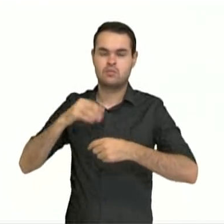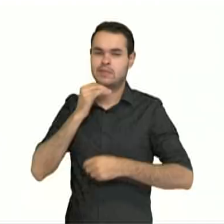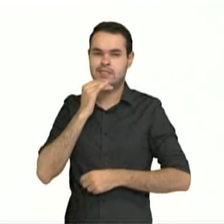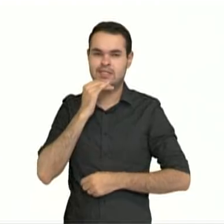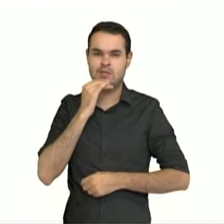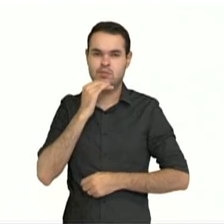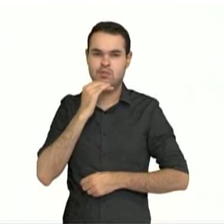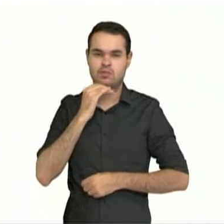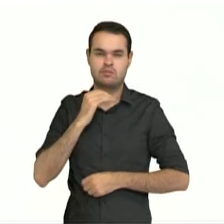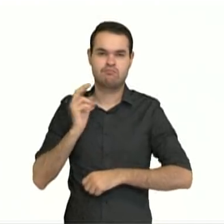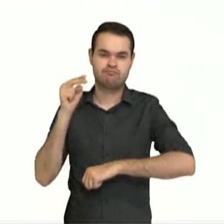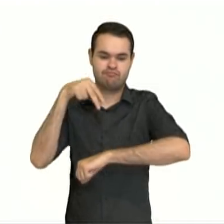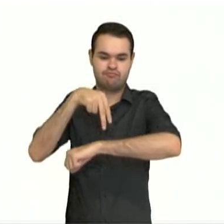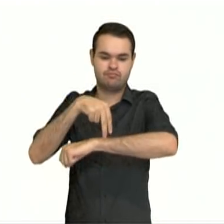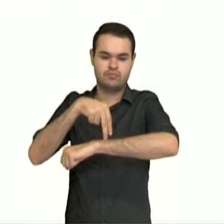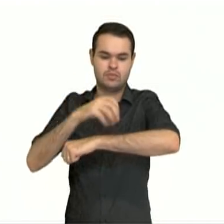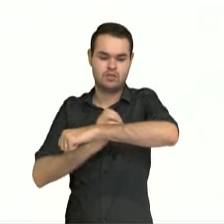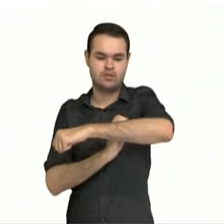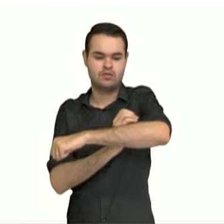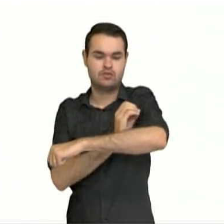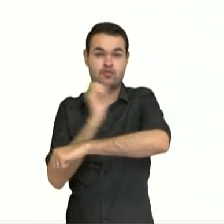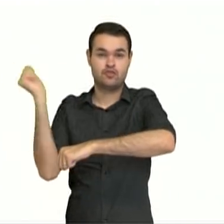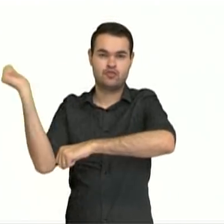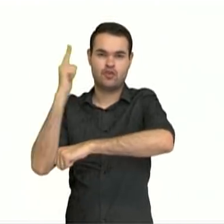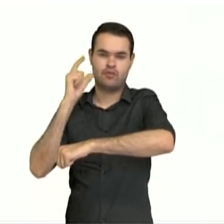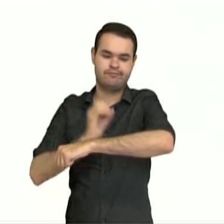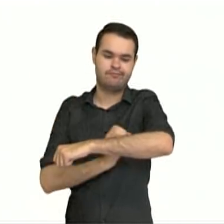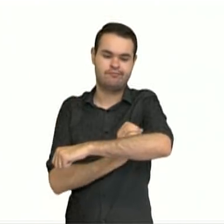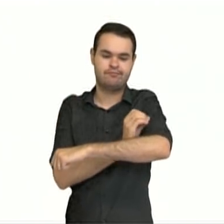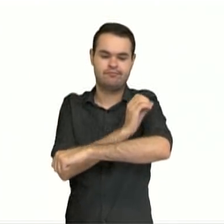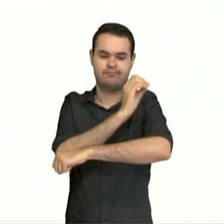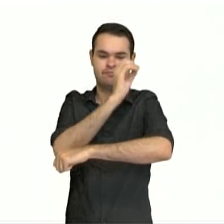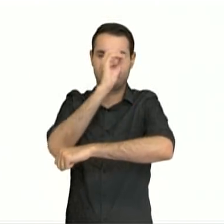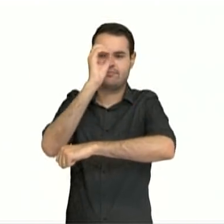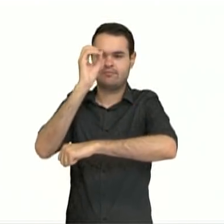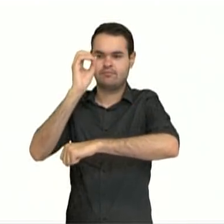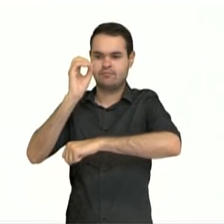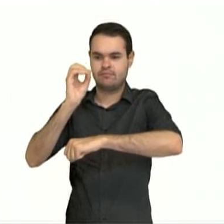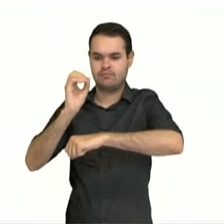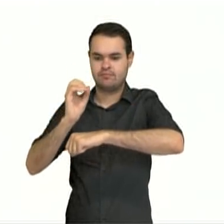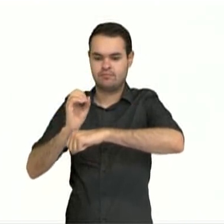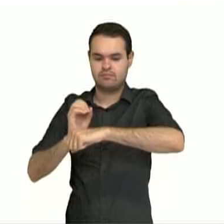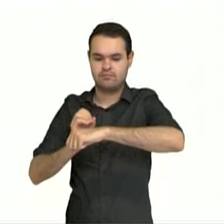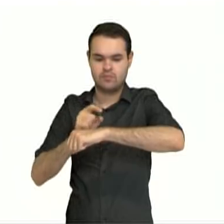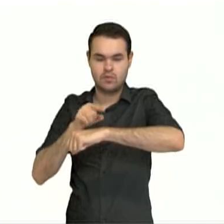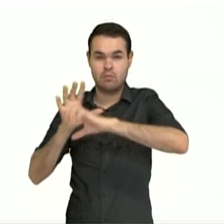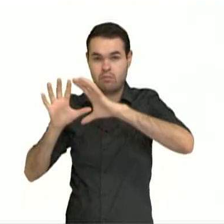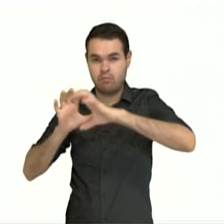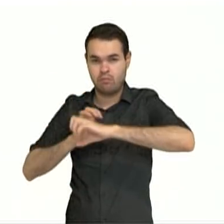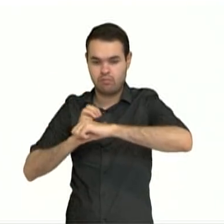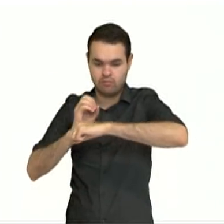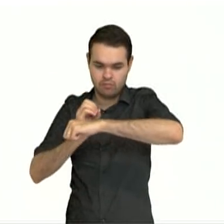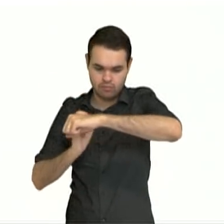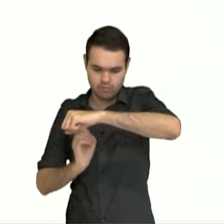para receber a luz solar e quanto tempo a gente fica escondido ali do sol, né?